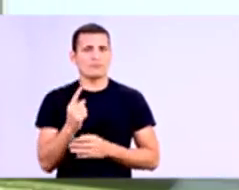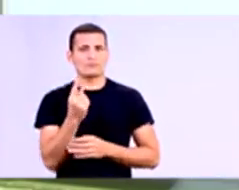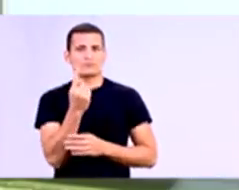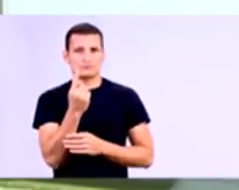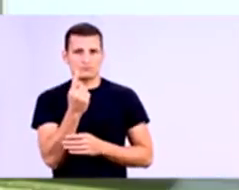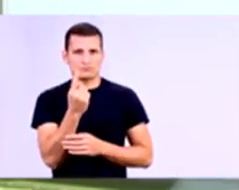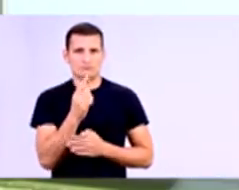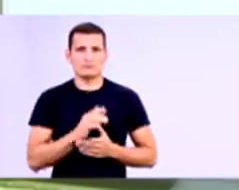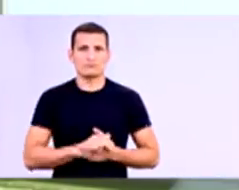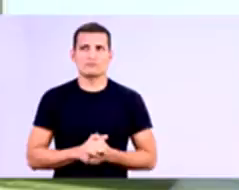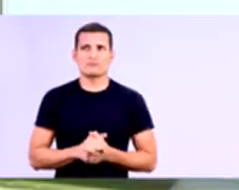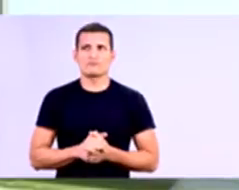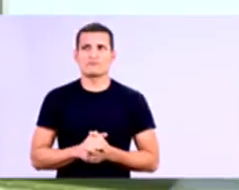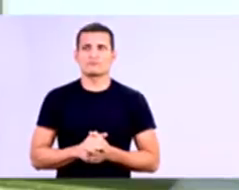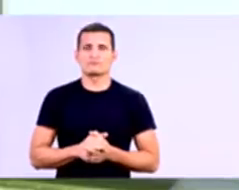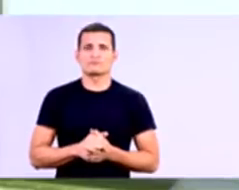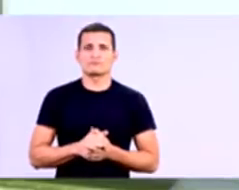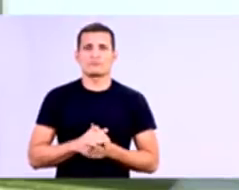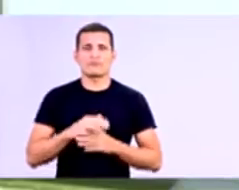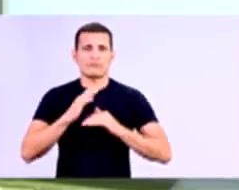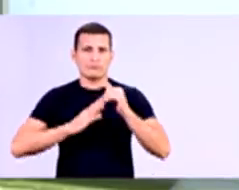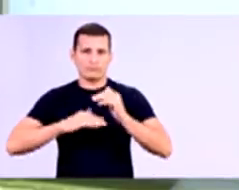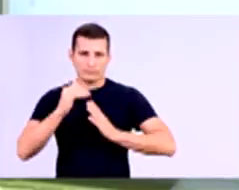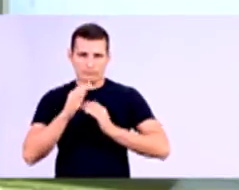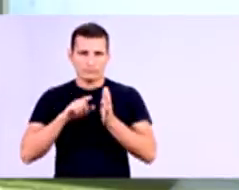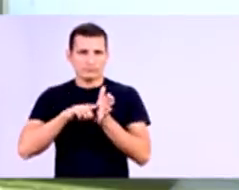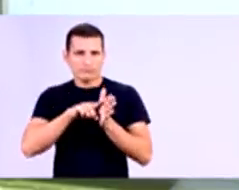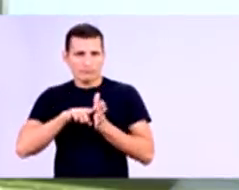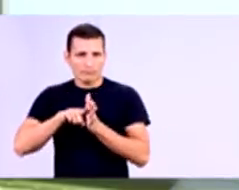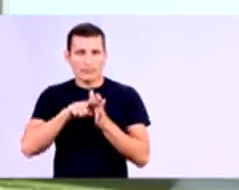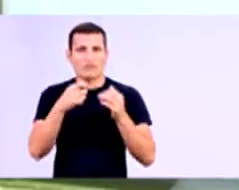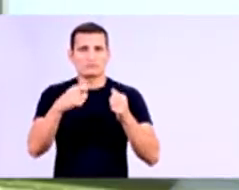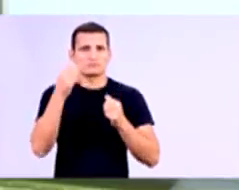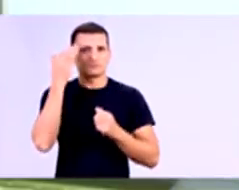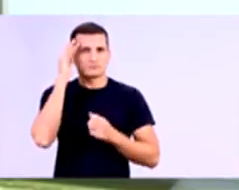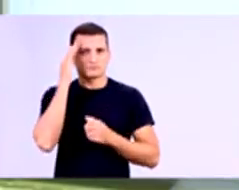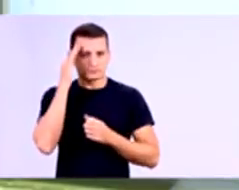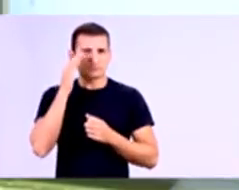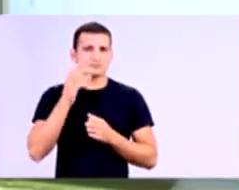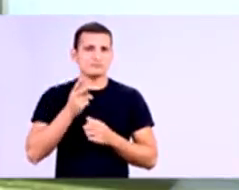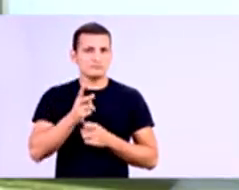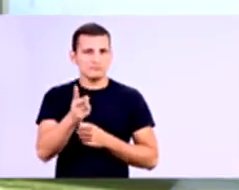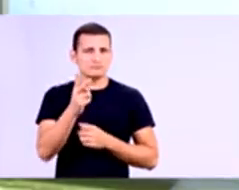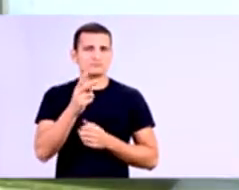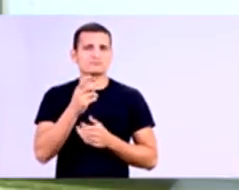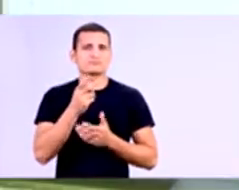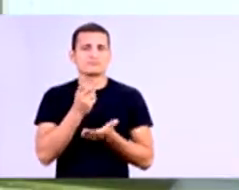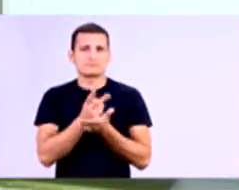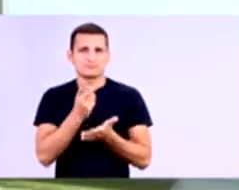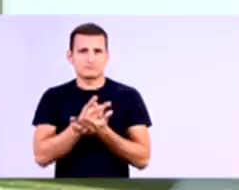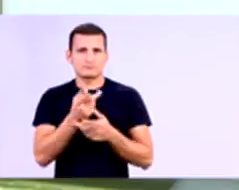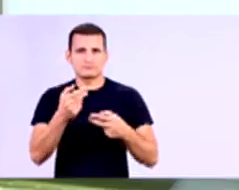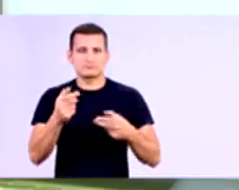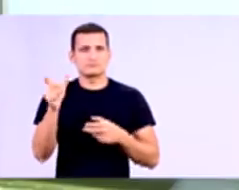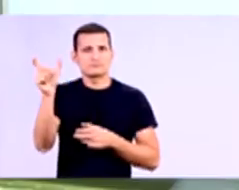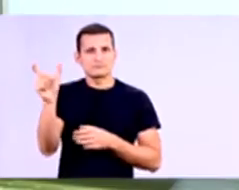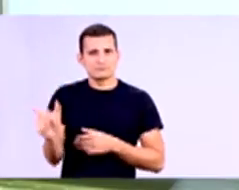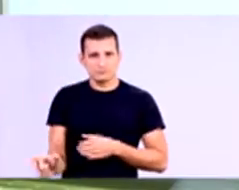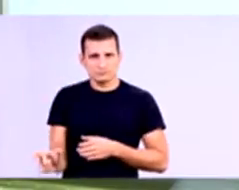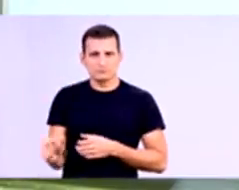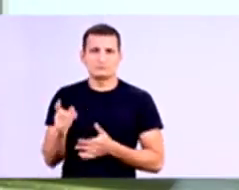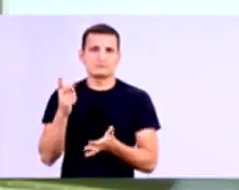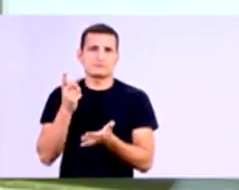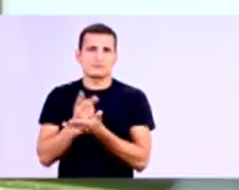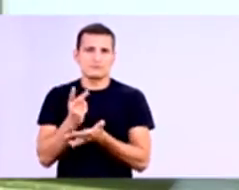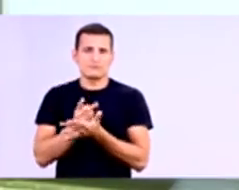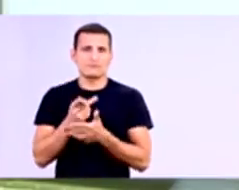unificado. O analista ele tem que entender e tá falando a mesma coisa que o cliente e tá falando a